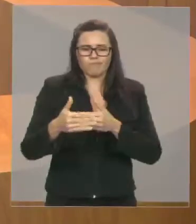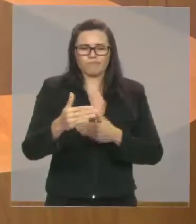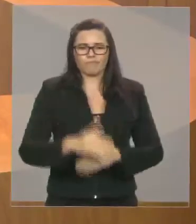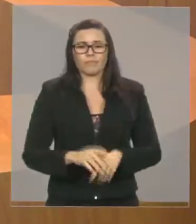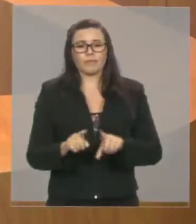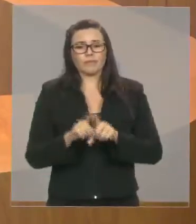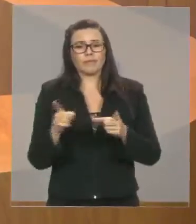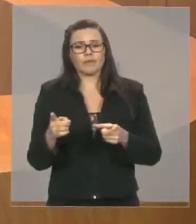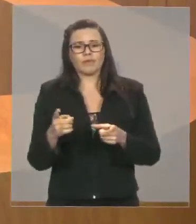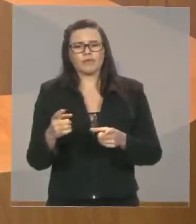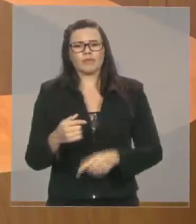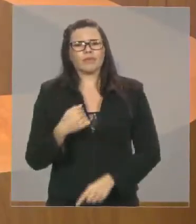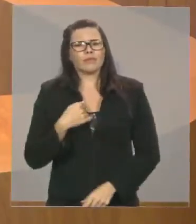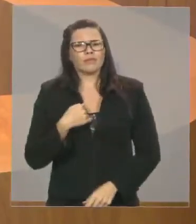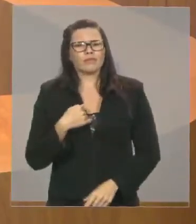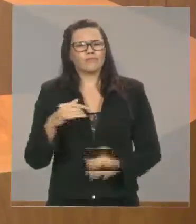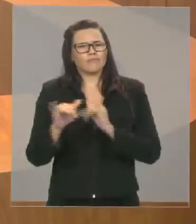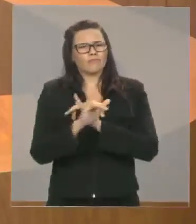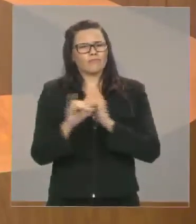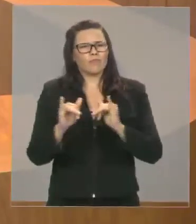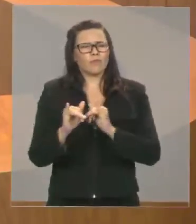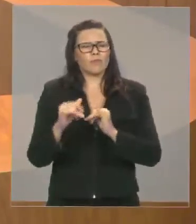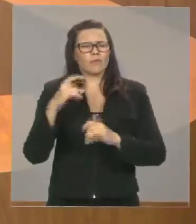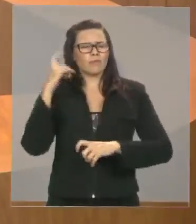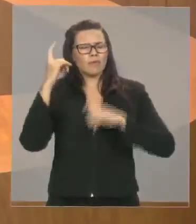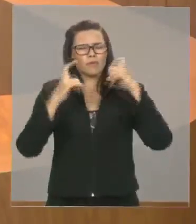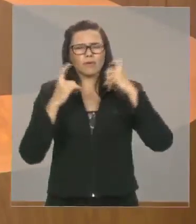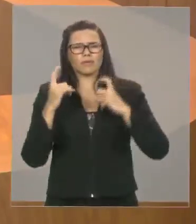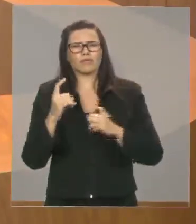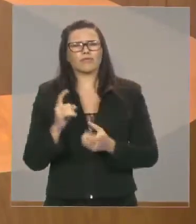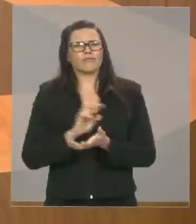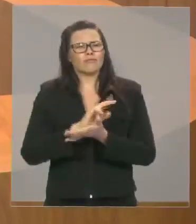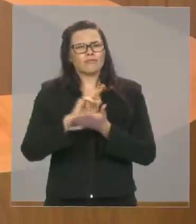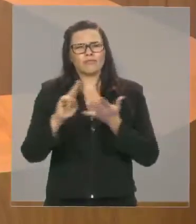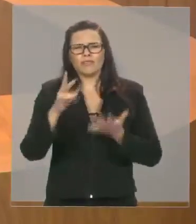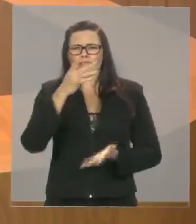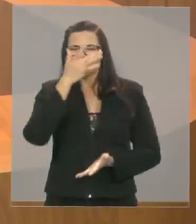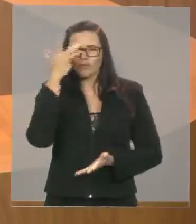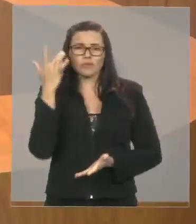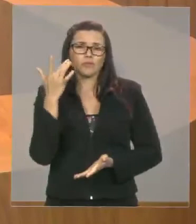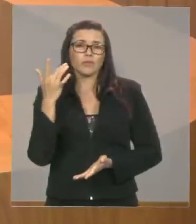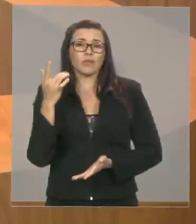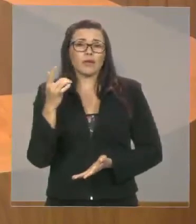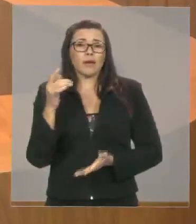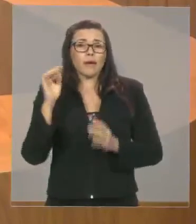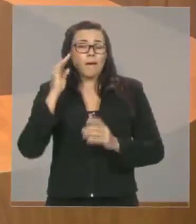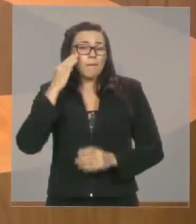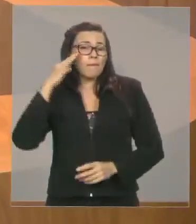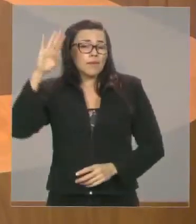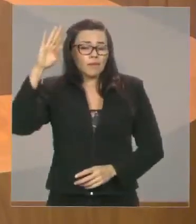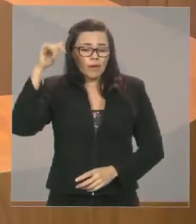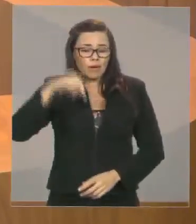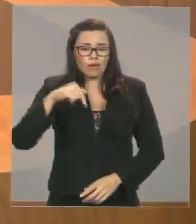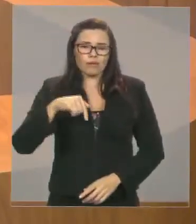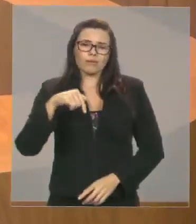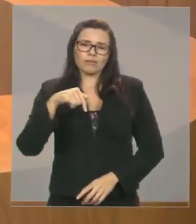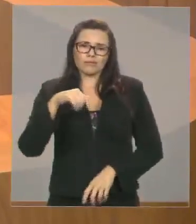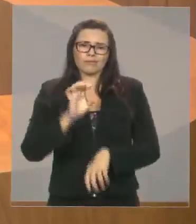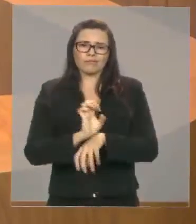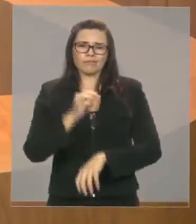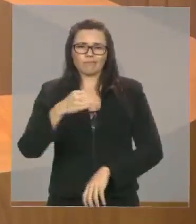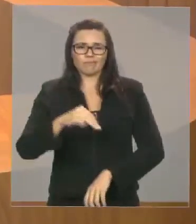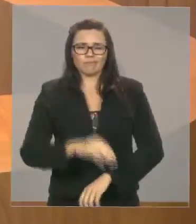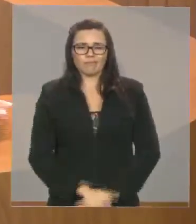é a preocupação de milhões e de milhares de maranhenses, que ainda tem uma preocupação muito grande com doenças essas,